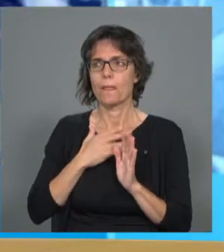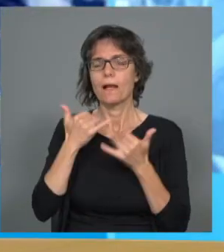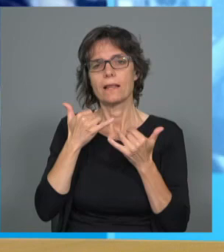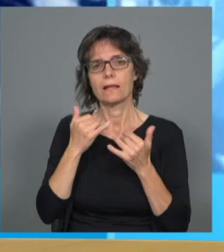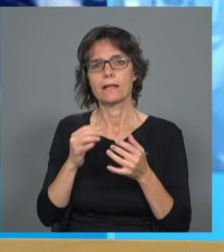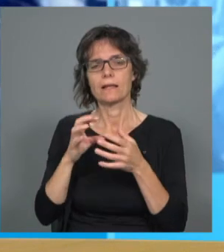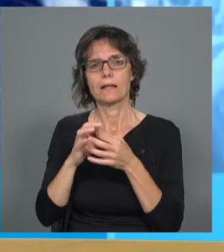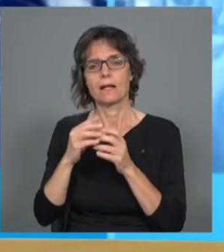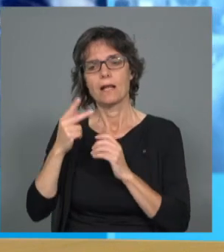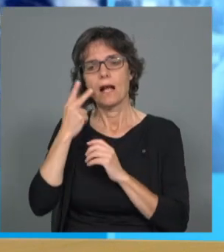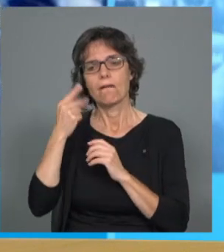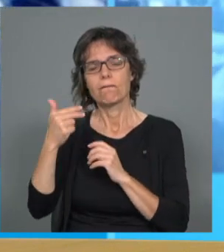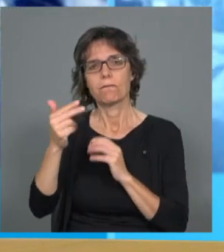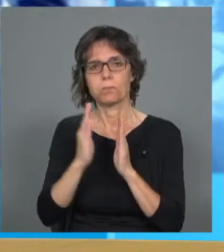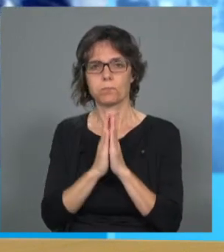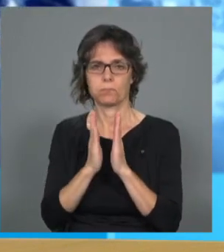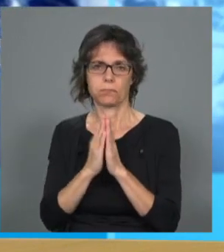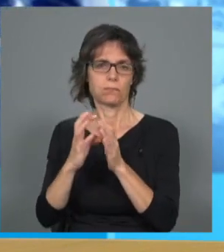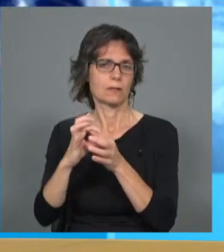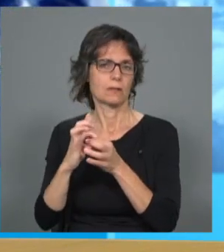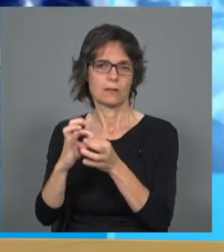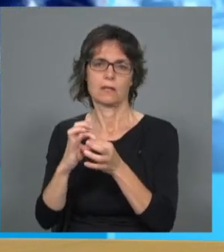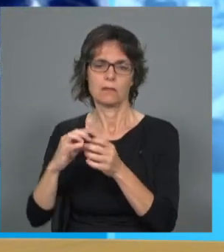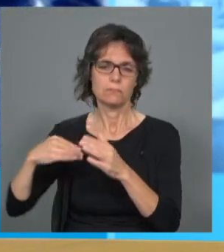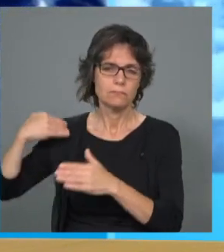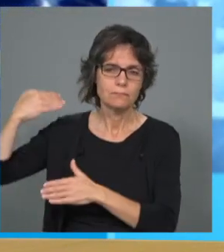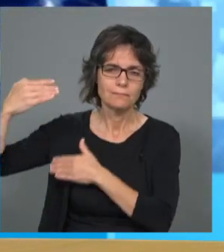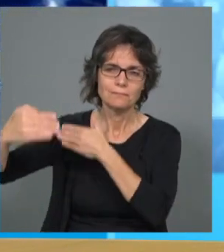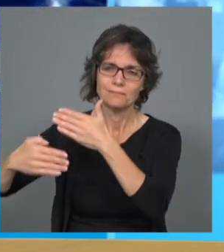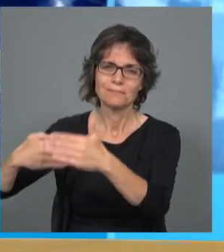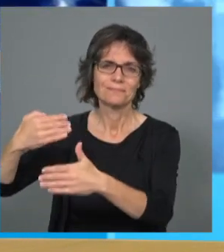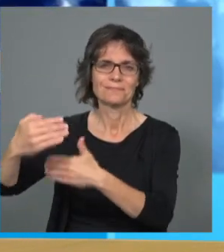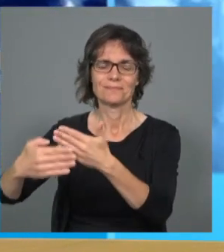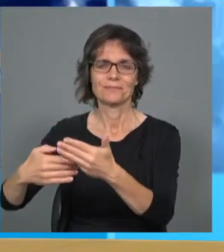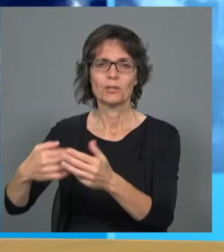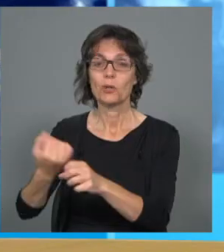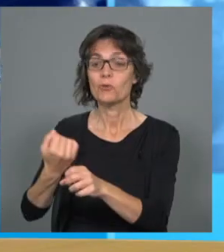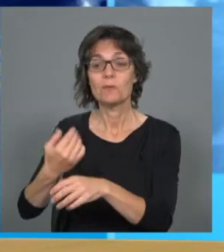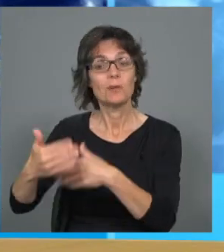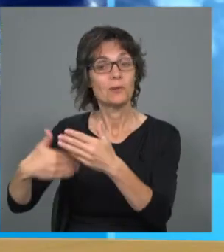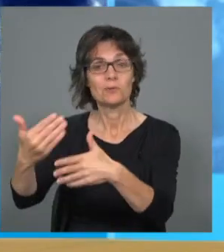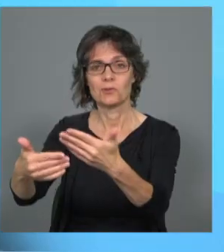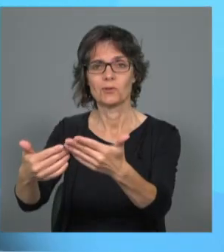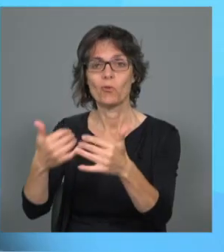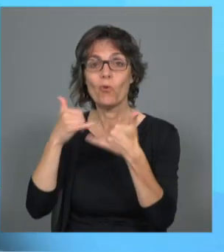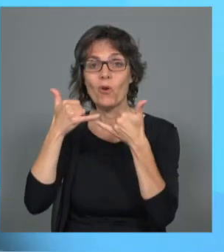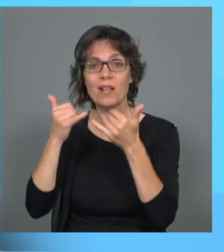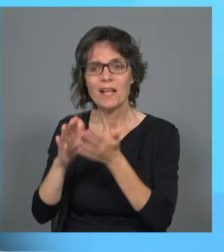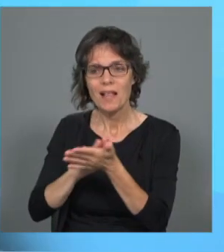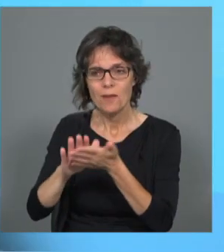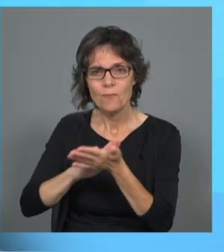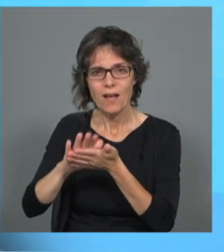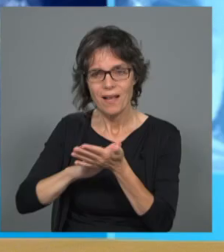e que permanece ao longo dos séculos, que não se explica, mas que faz com que tudo permaneça, não é? Há uma alegria que eles